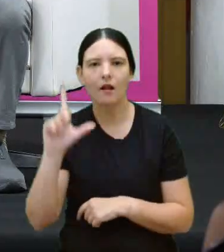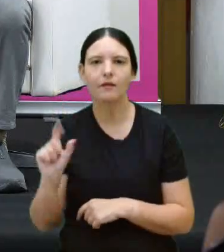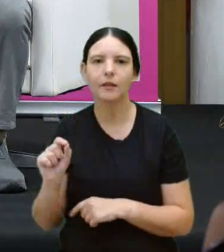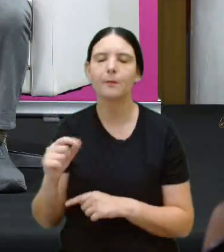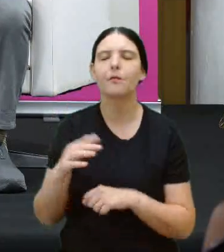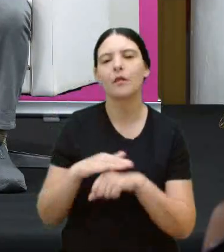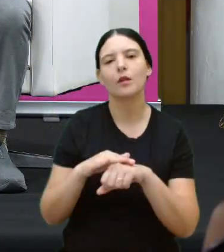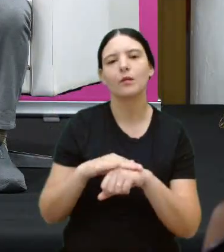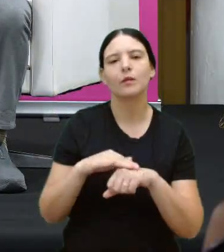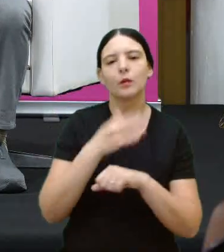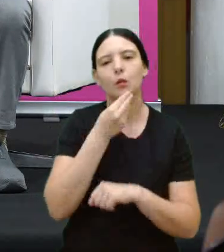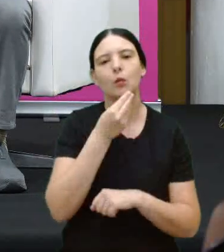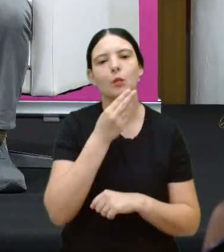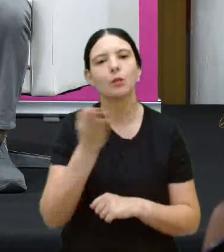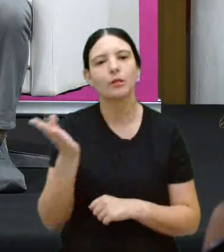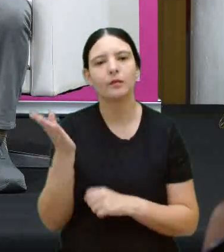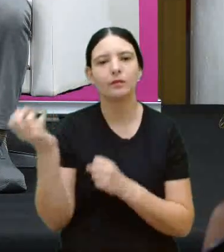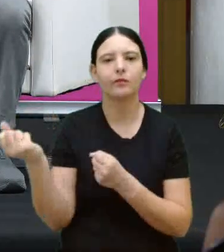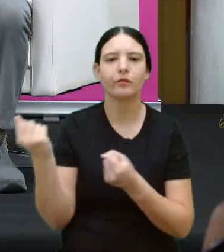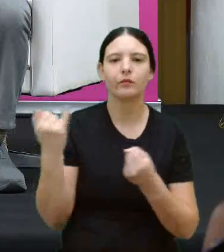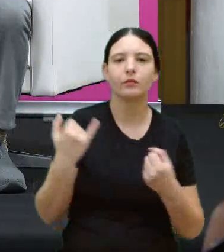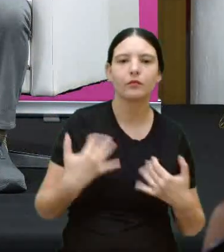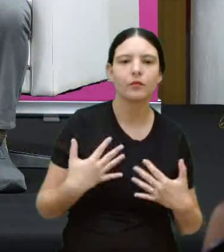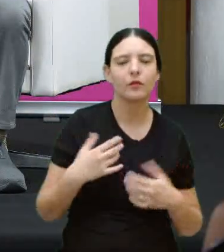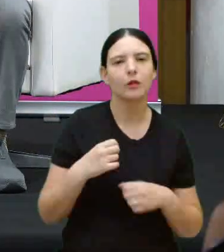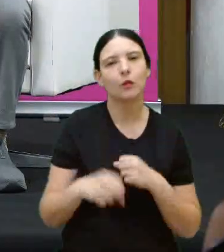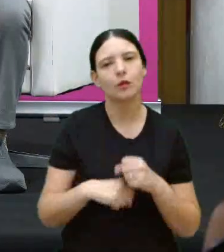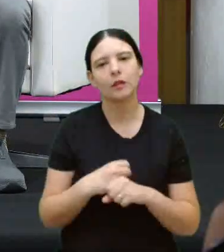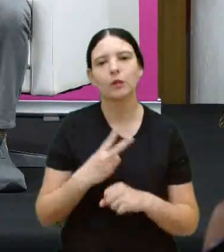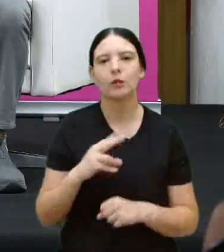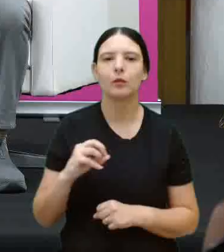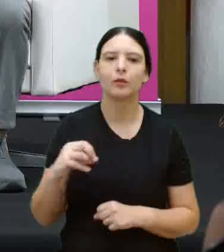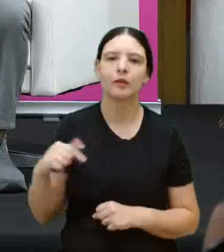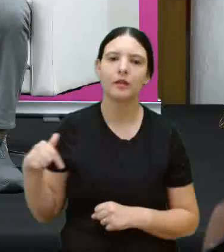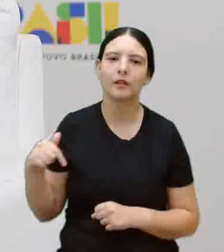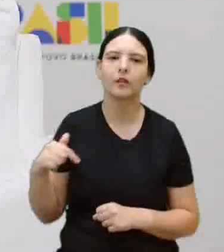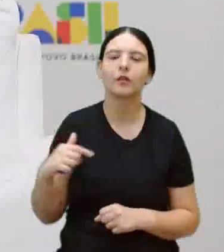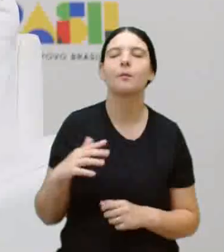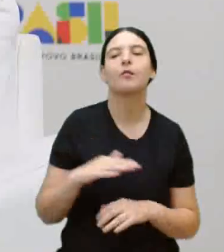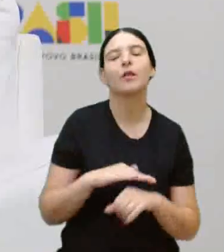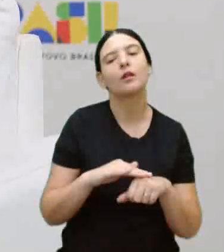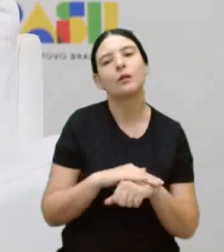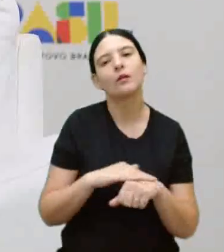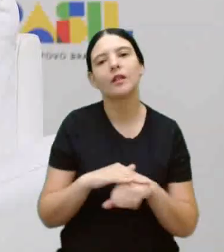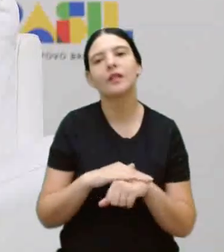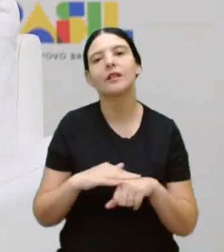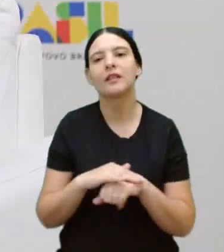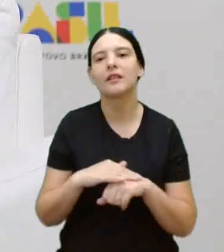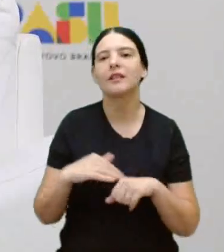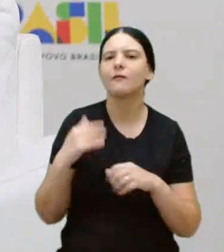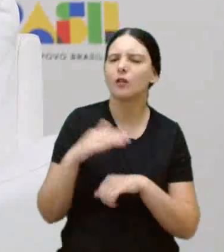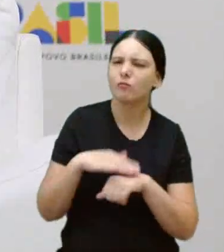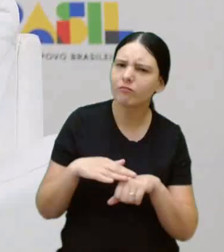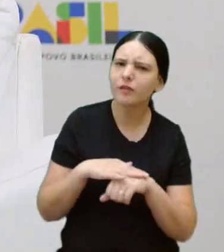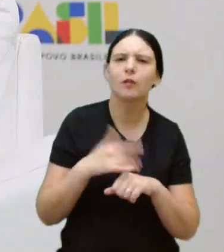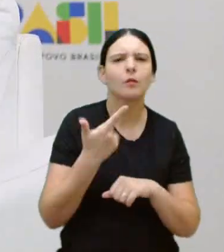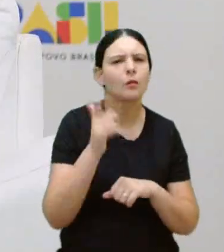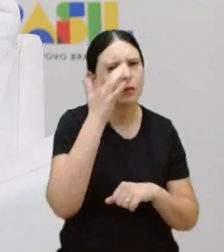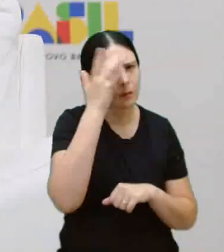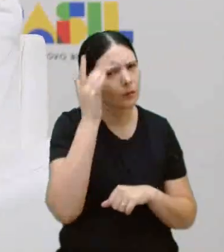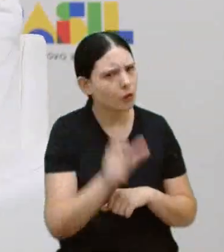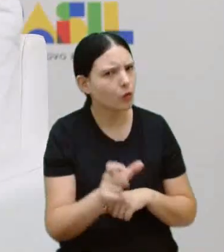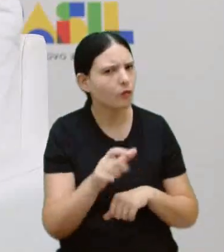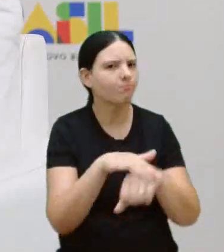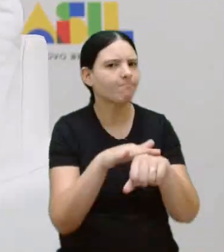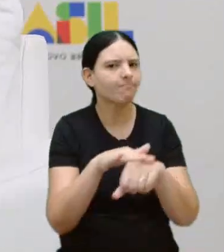ele, né, 2007 que eu conheci, numa das conversas, ele vai falando isso, eu fui conversando com outras pessoas africanas também para